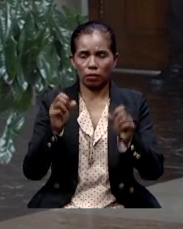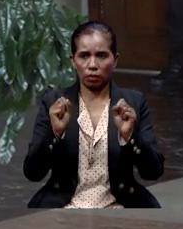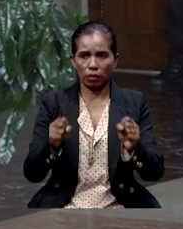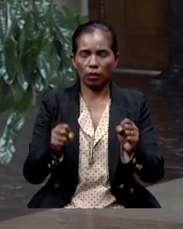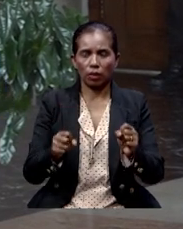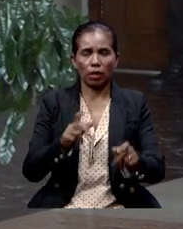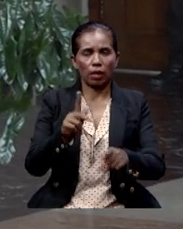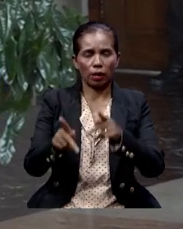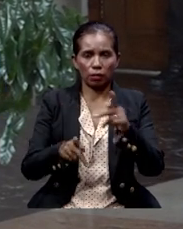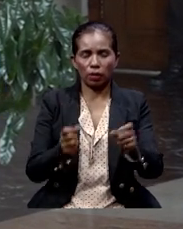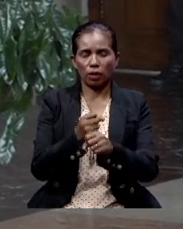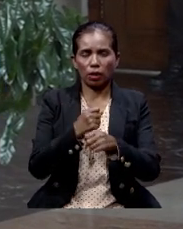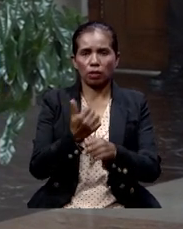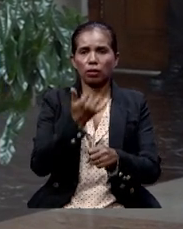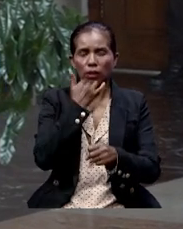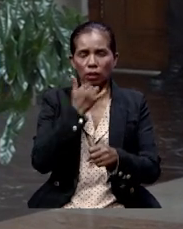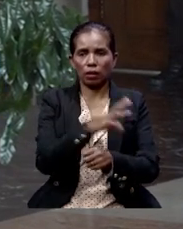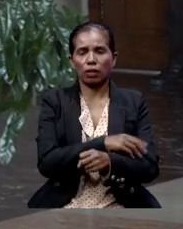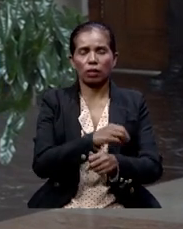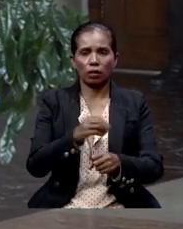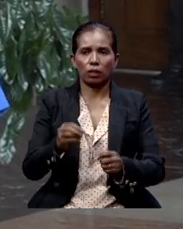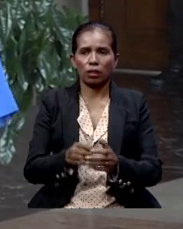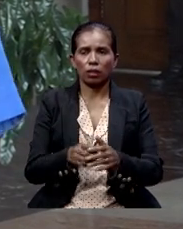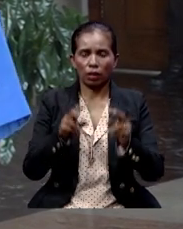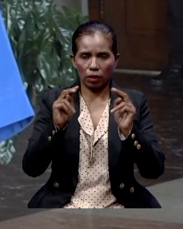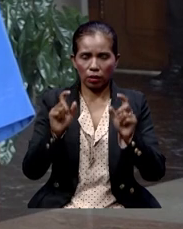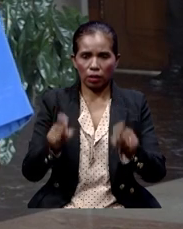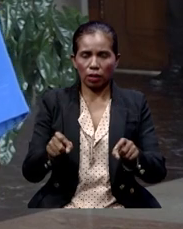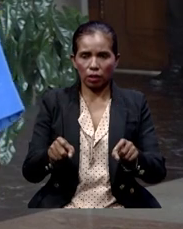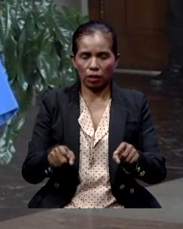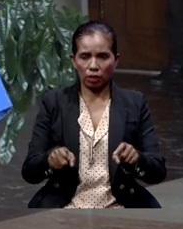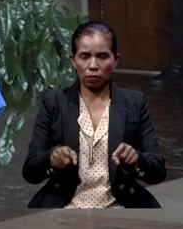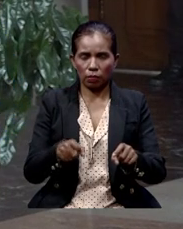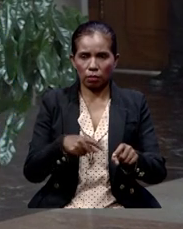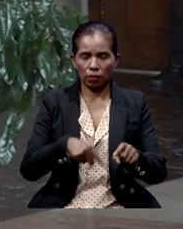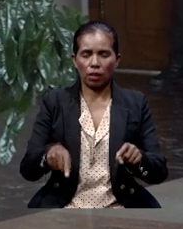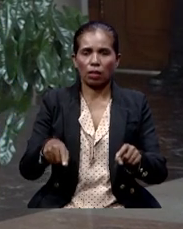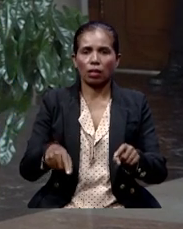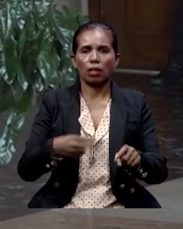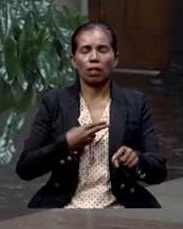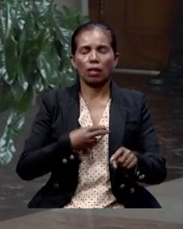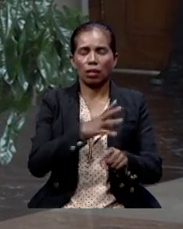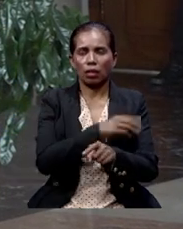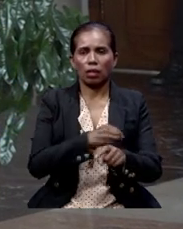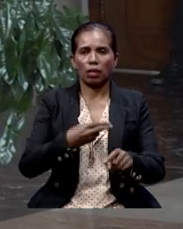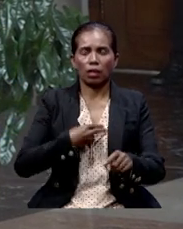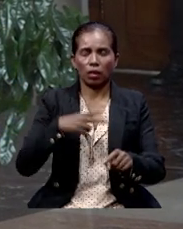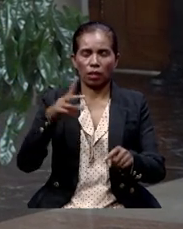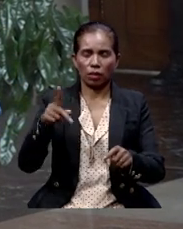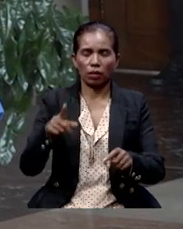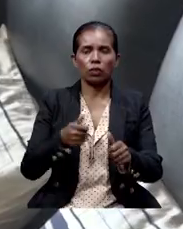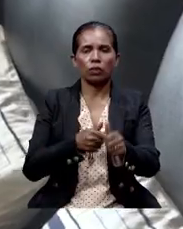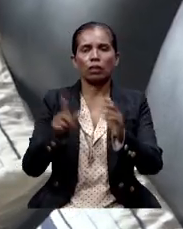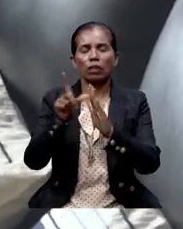autor Sira ka suspeito hira nene tem que ba hatan Sira nia halok nene iha turli